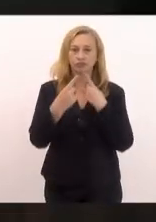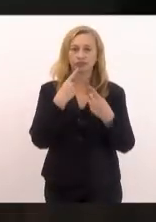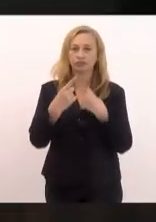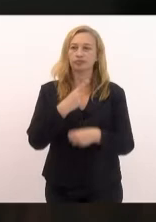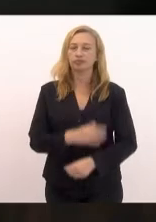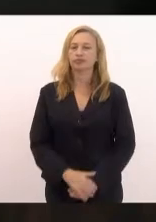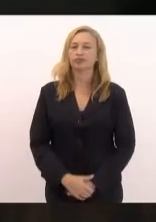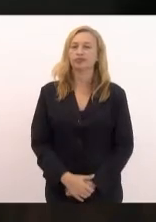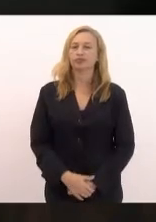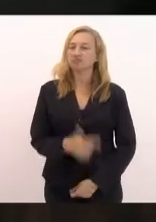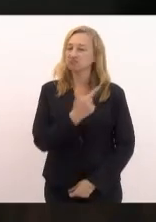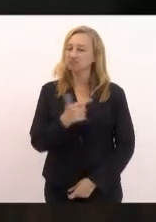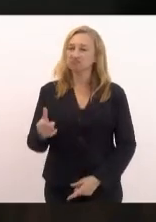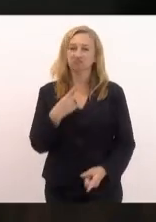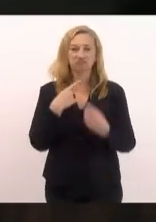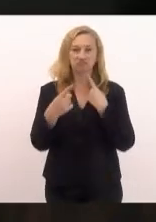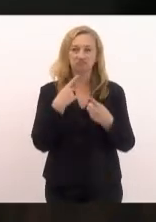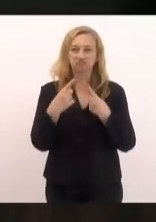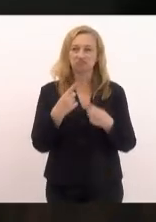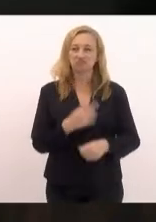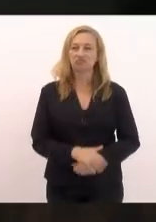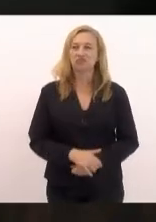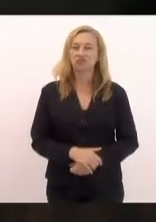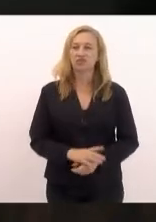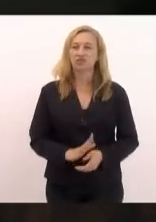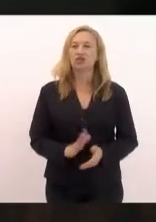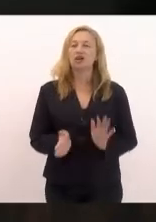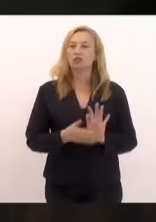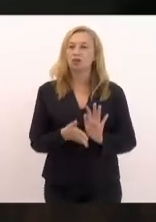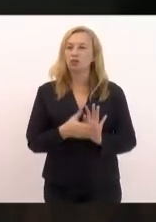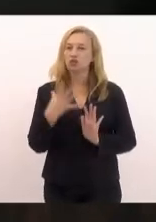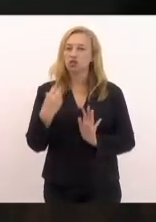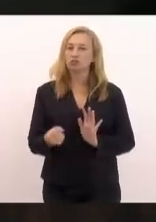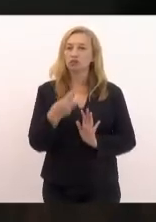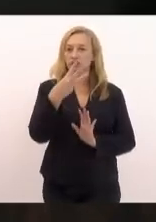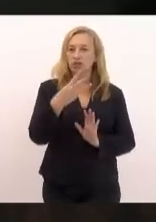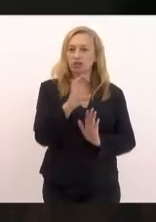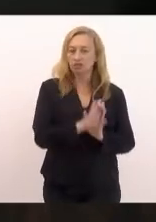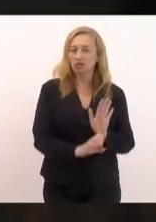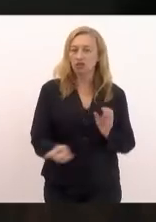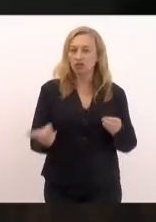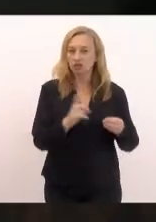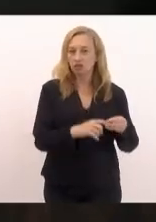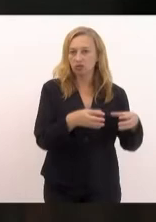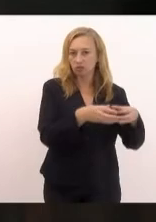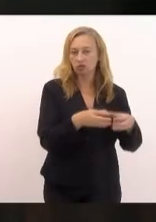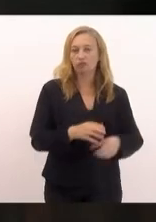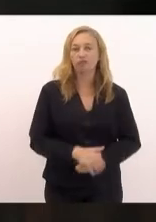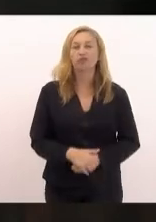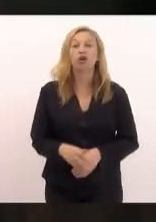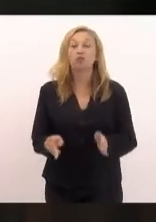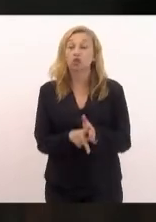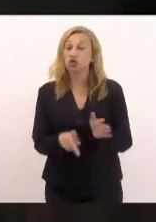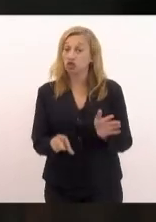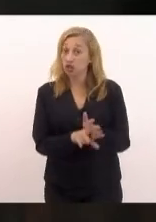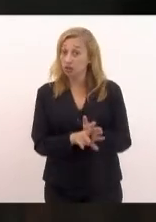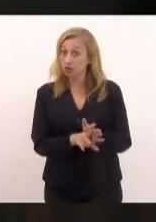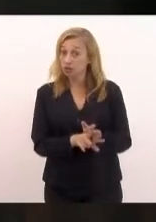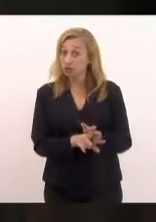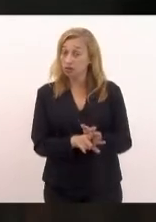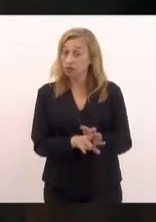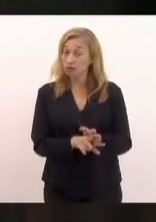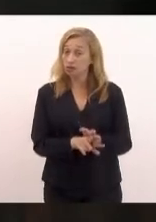discussão. Não havendo quem queira discutir, a presente proposta recebeu 3 emendas e retorna às comissões. Projeto de lei